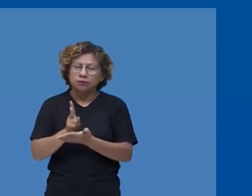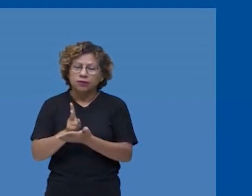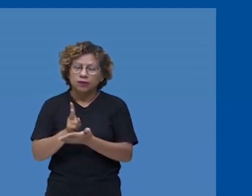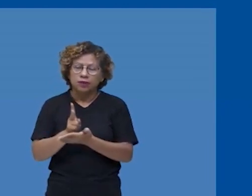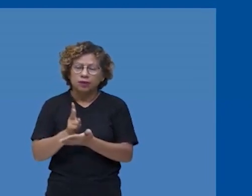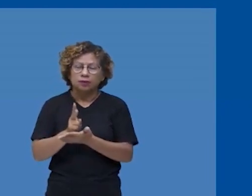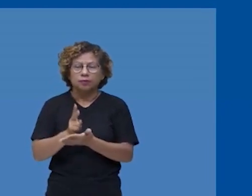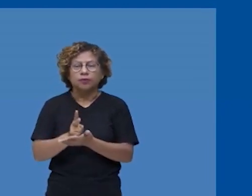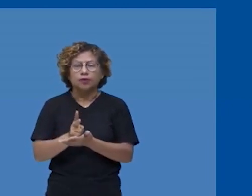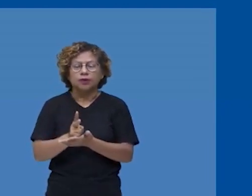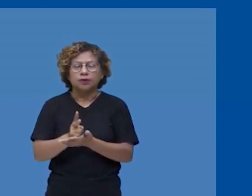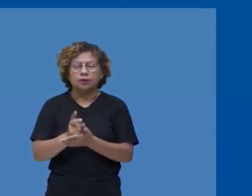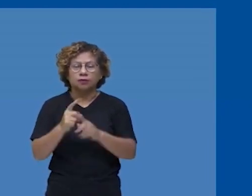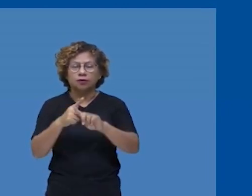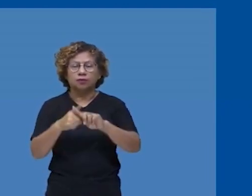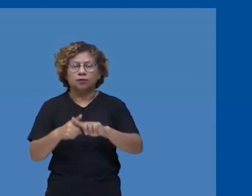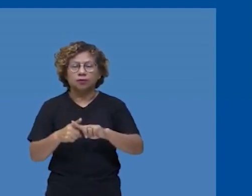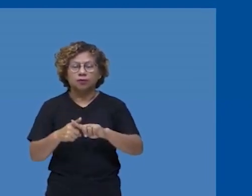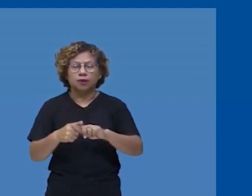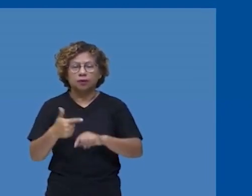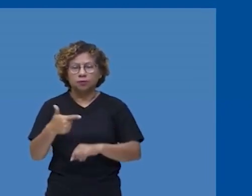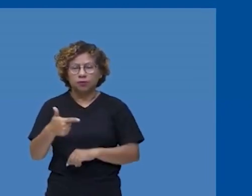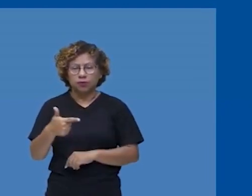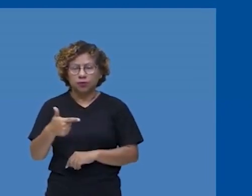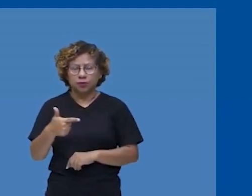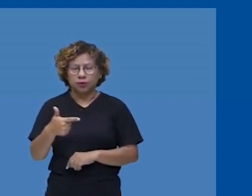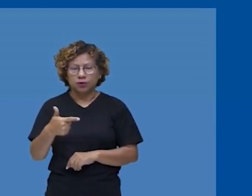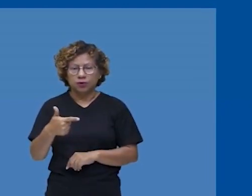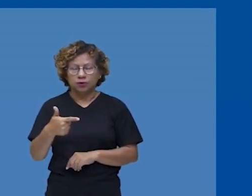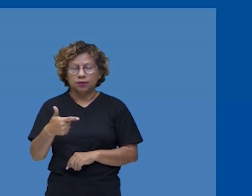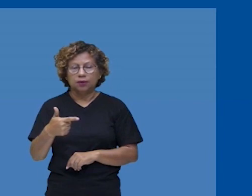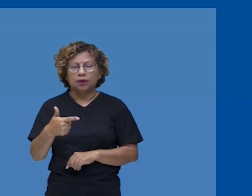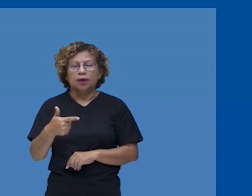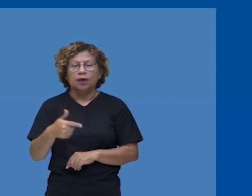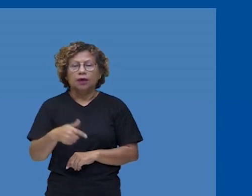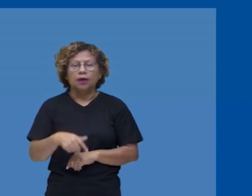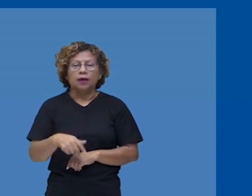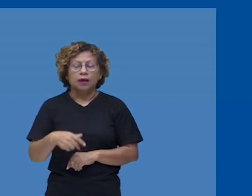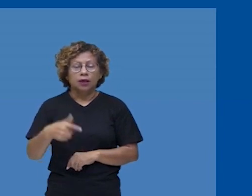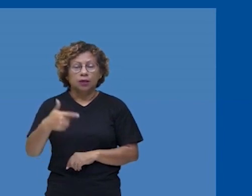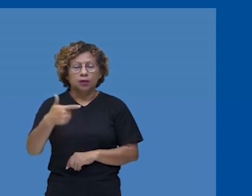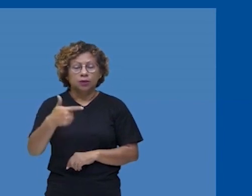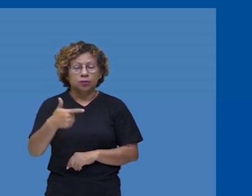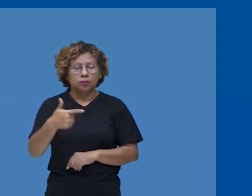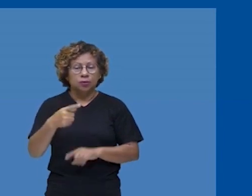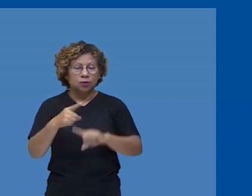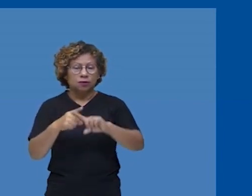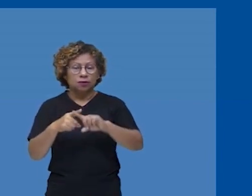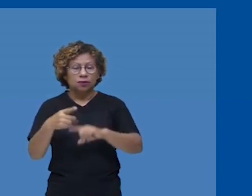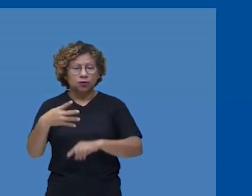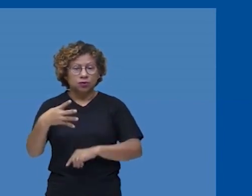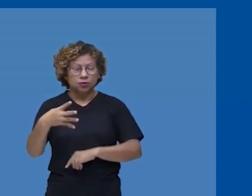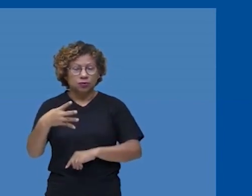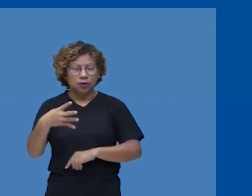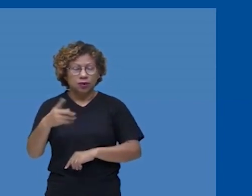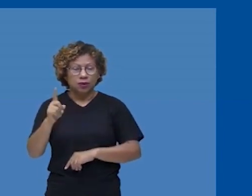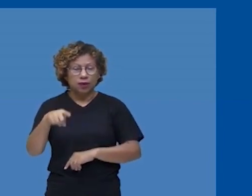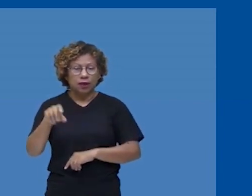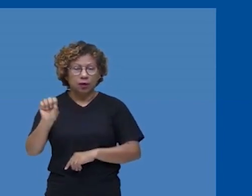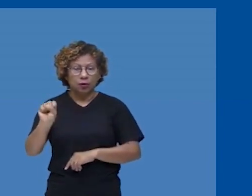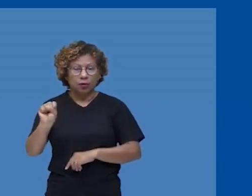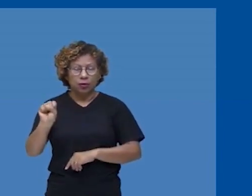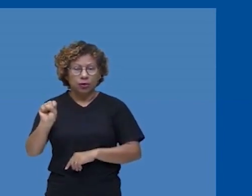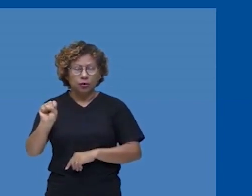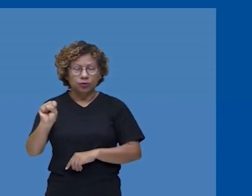2. Isso quer dizer que 2 vezes 4 corresponde a 8. Mas não pode esquecer que nós vamos somar esse 1, tá